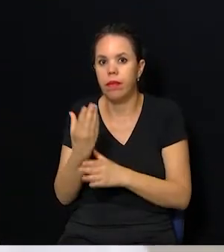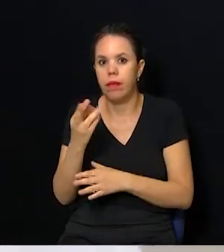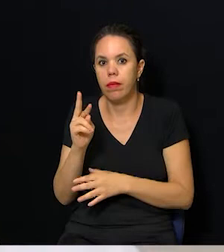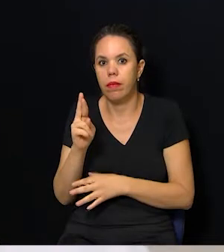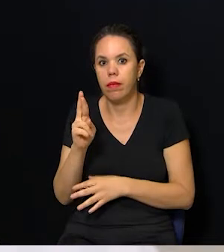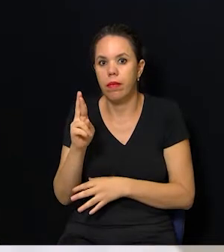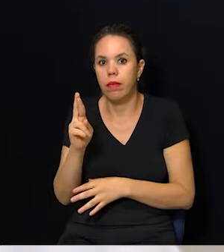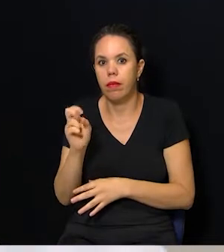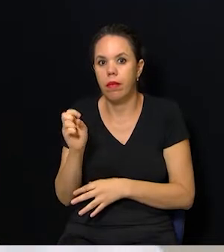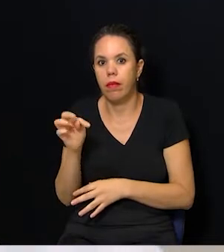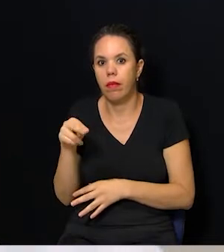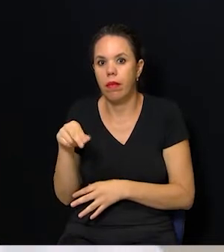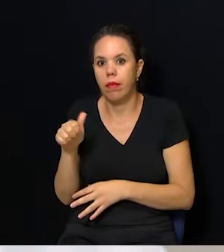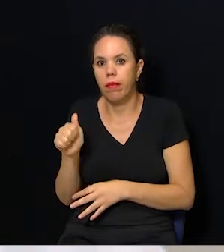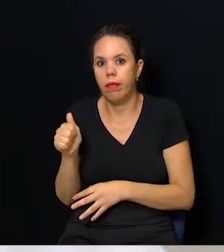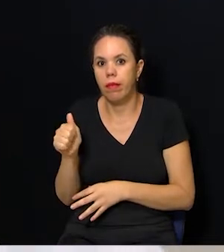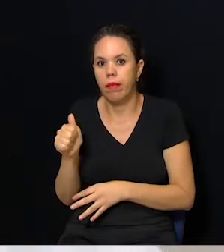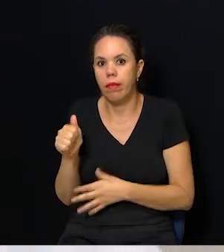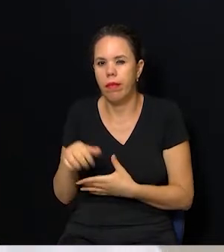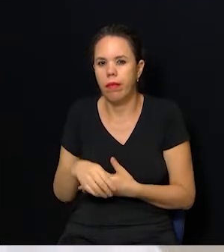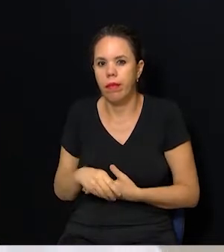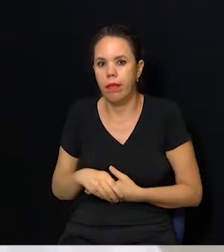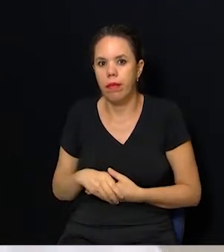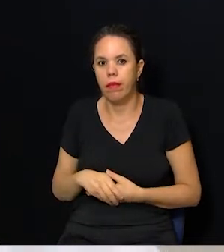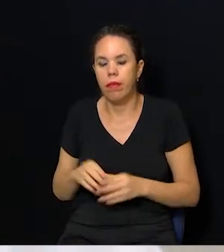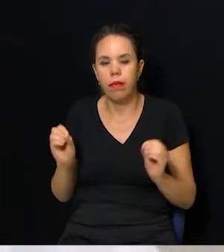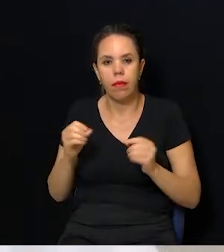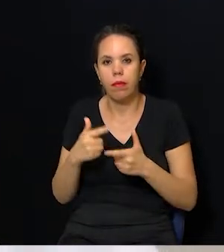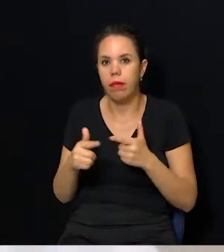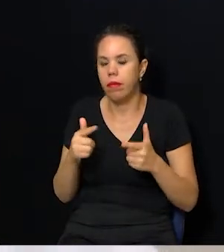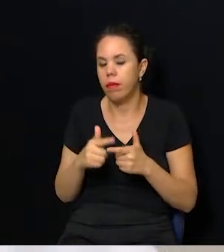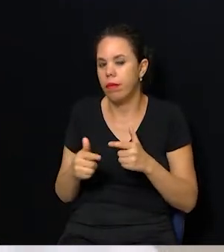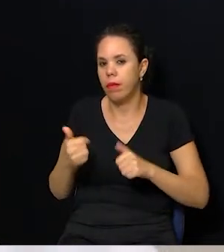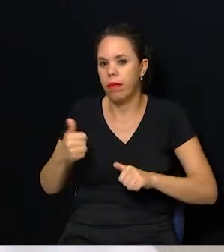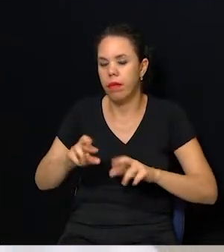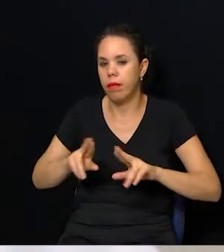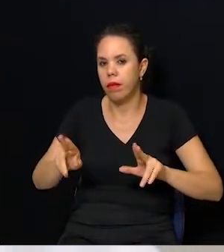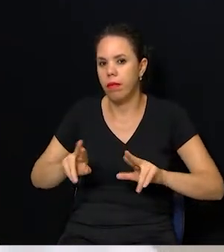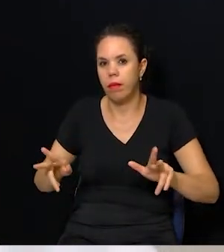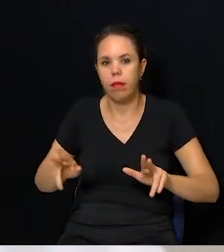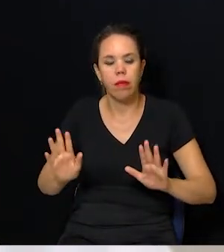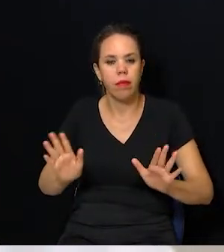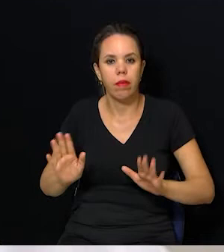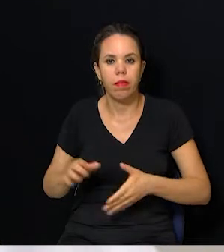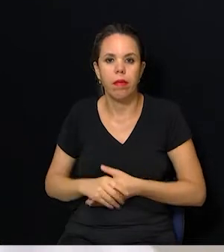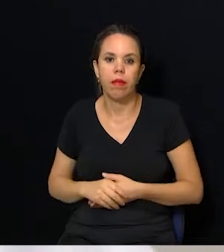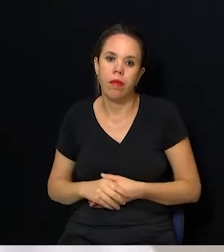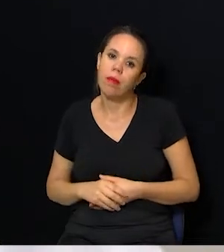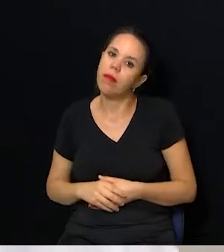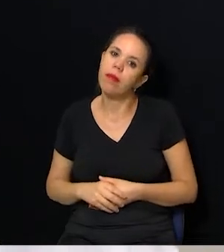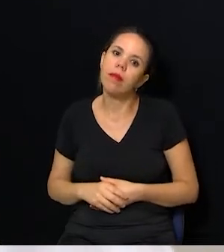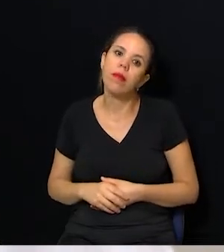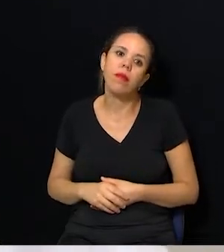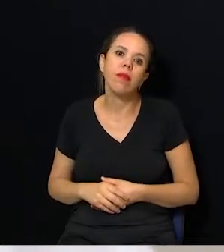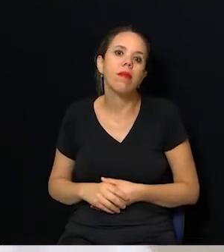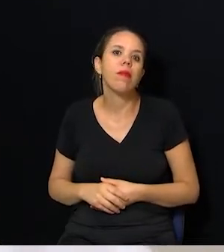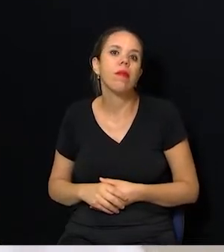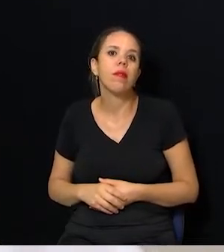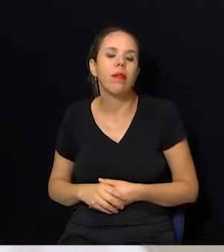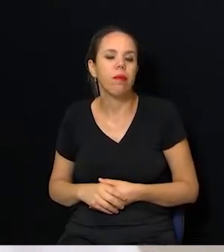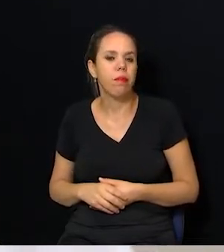retina. Não há praticamente nenhum outro diagnóstico diferencial para essa situação na